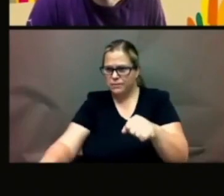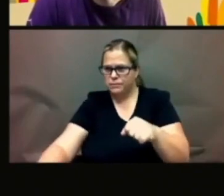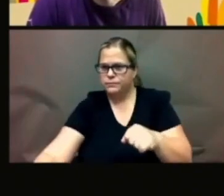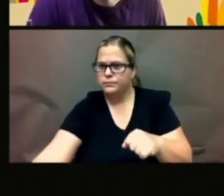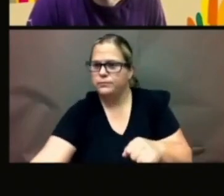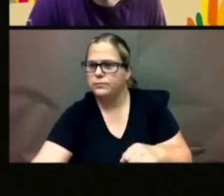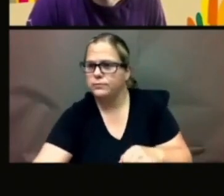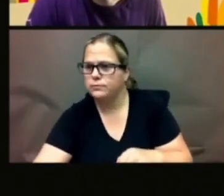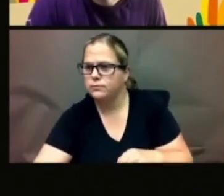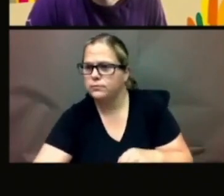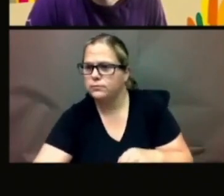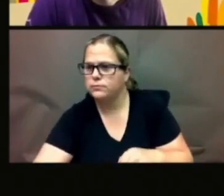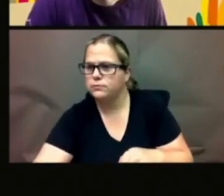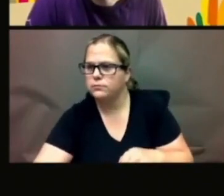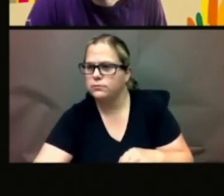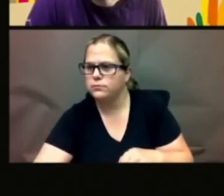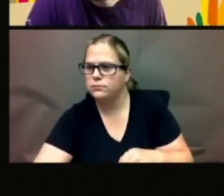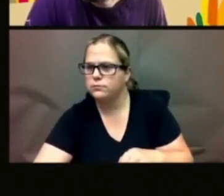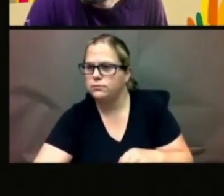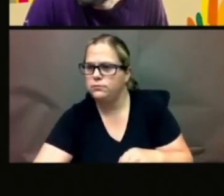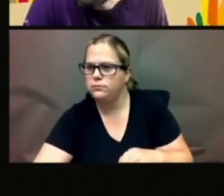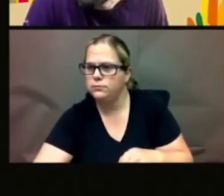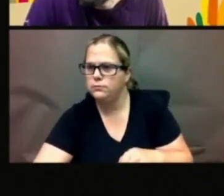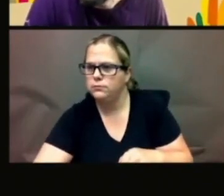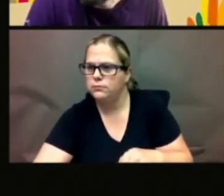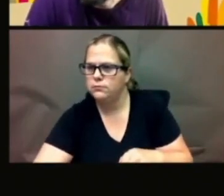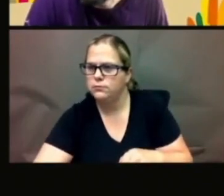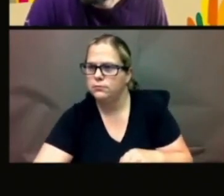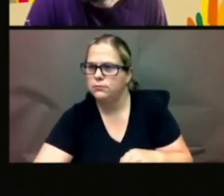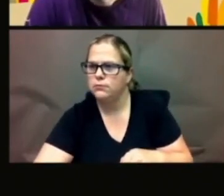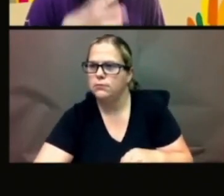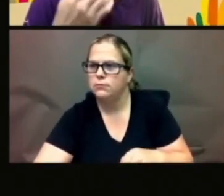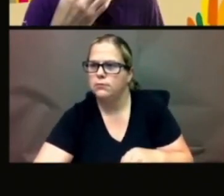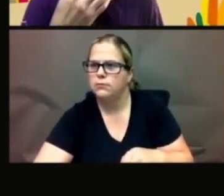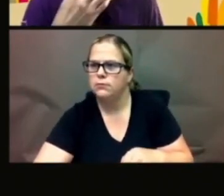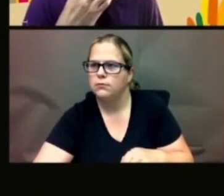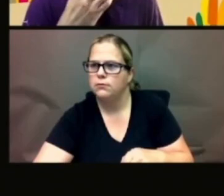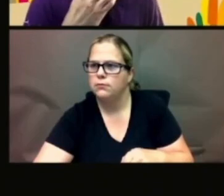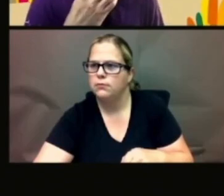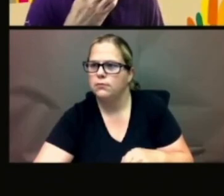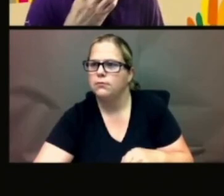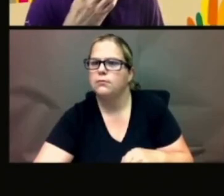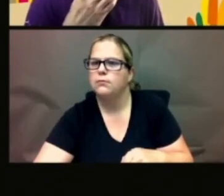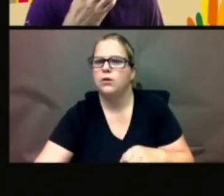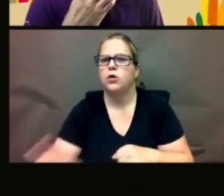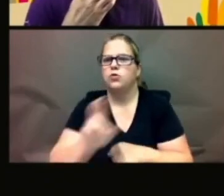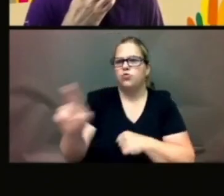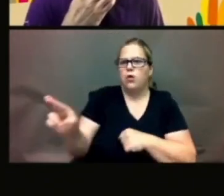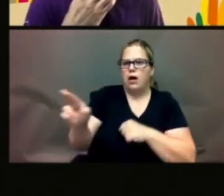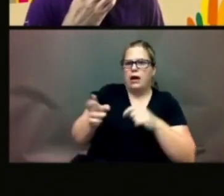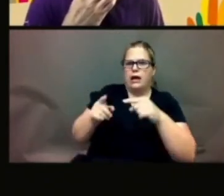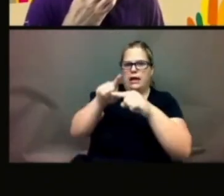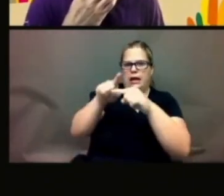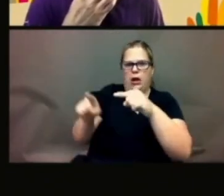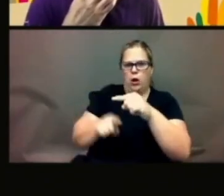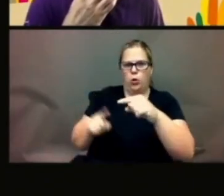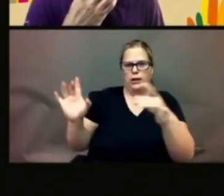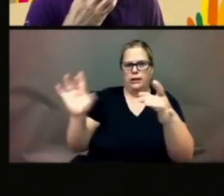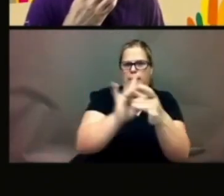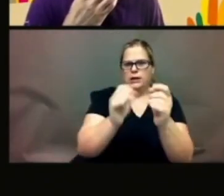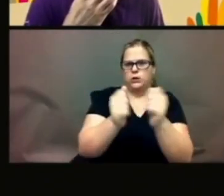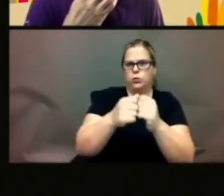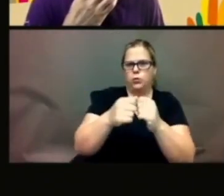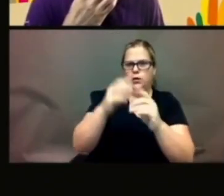E se alguém estiver no Zoom, pode nos dar um comentário aqui. Então, nós conectamos isso aqui a